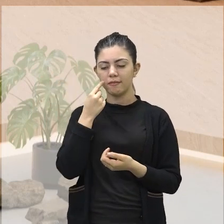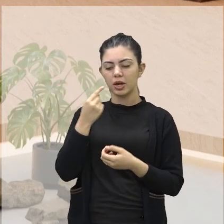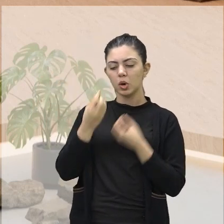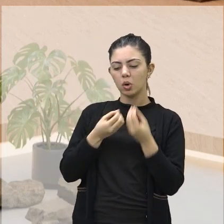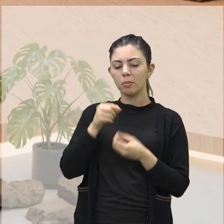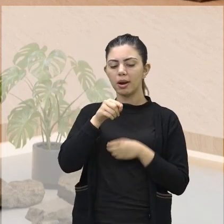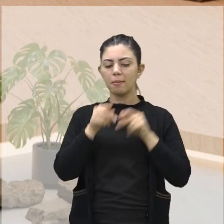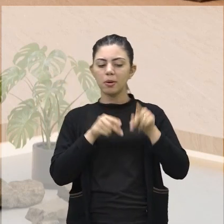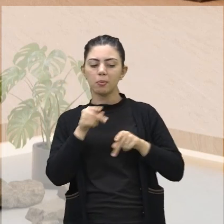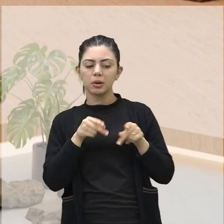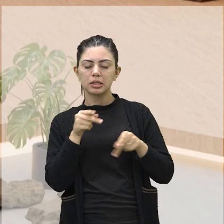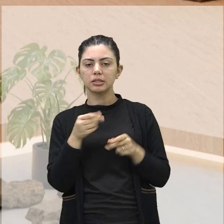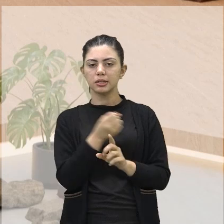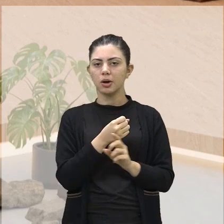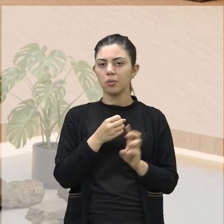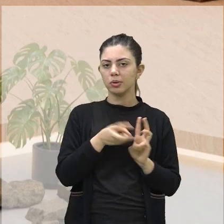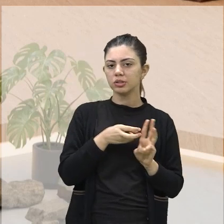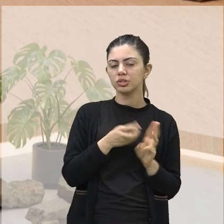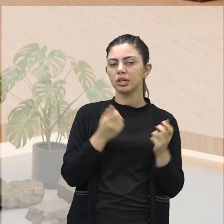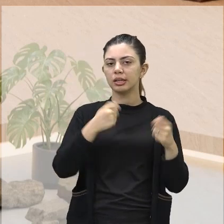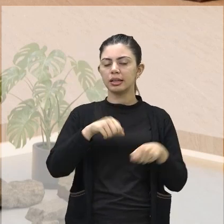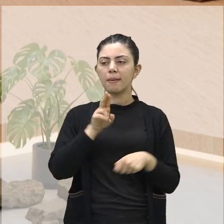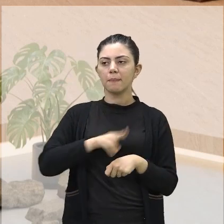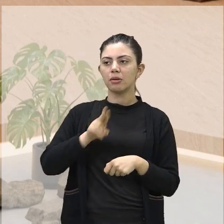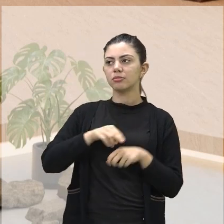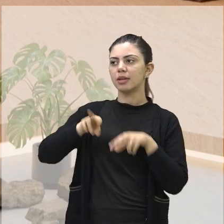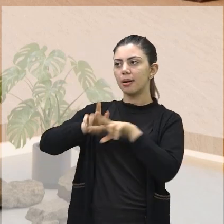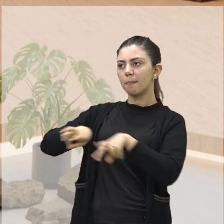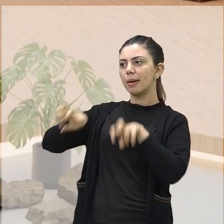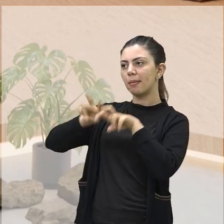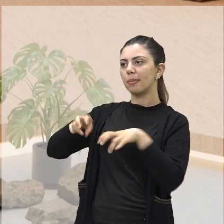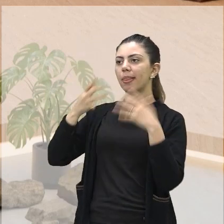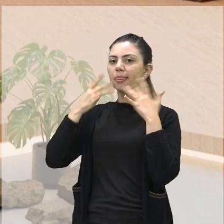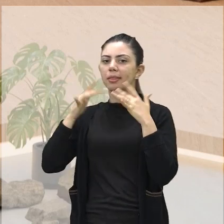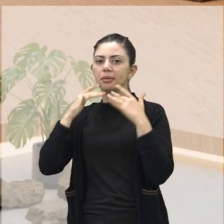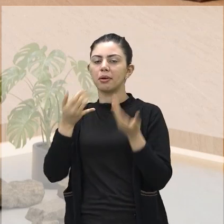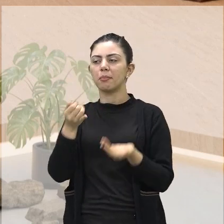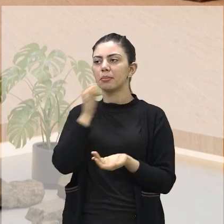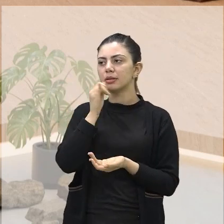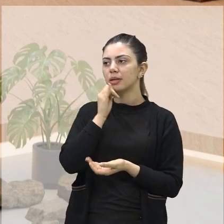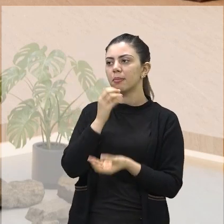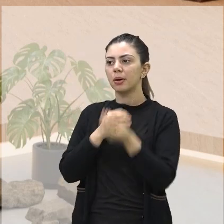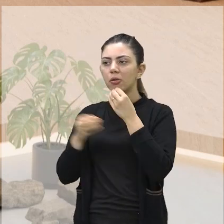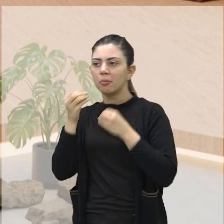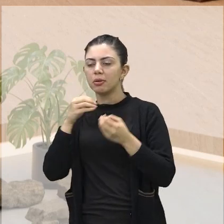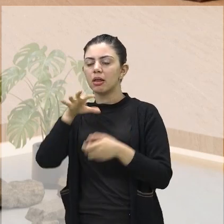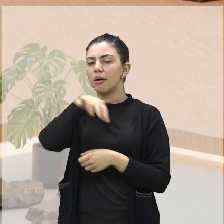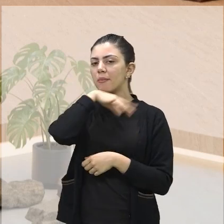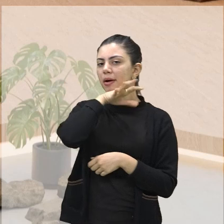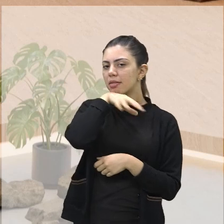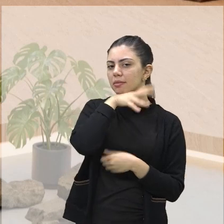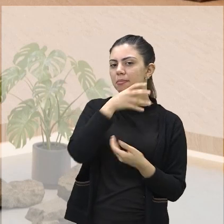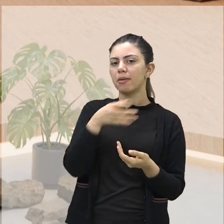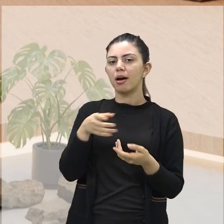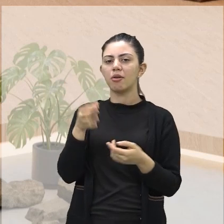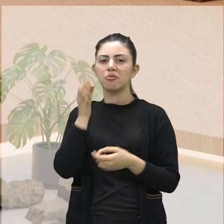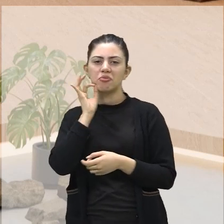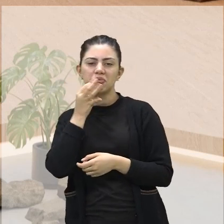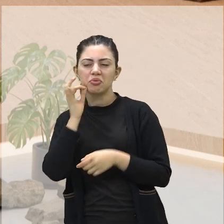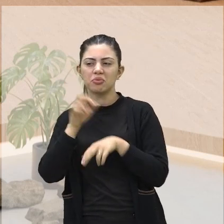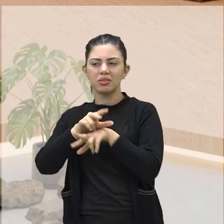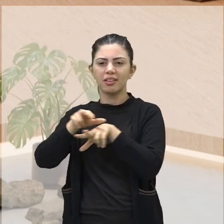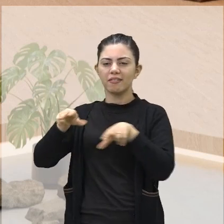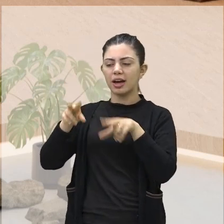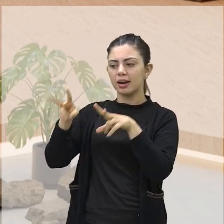devem utilizar os recursos que a floresta oferece, como os alimentos, como os animais, né, como ali os vegetais que eles vão extrair